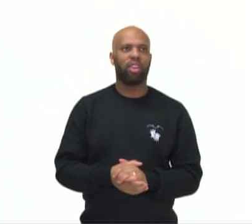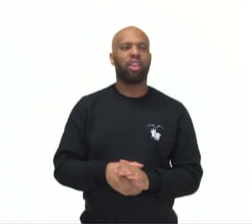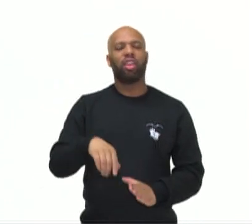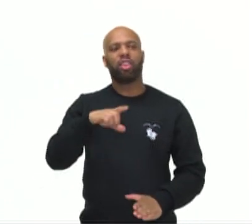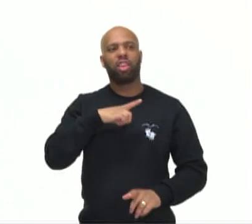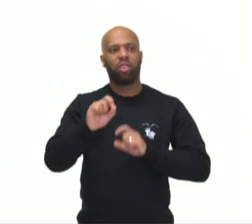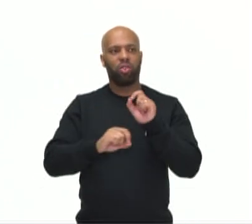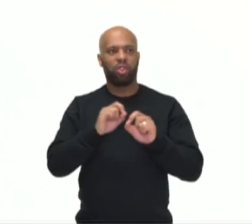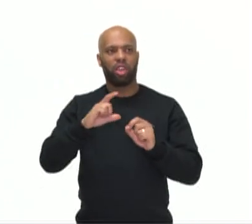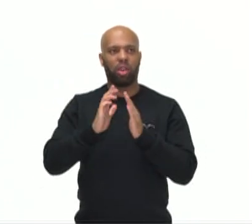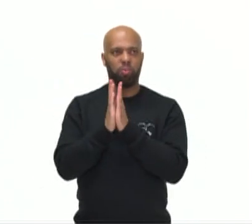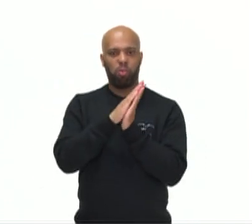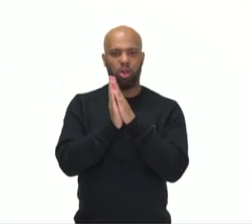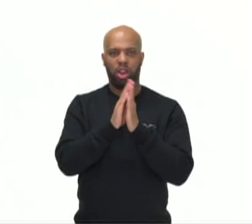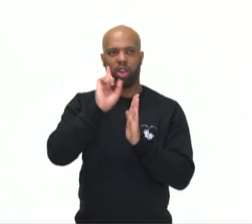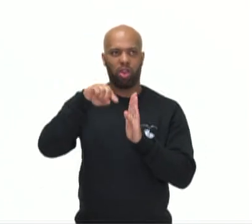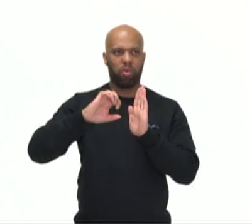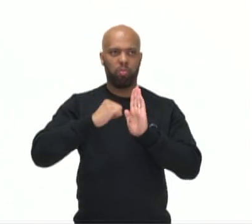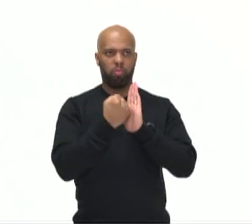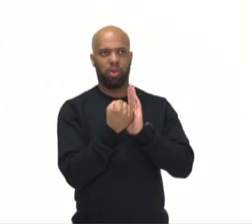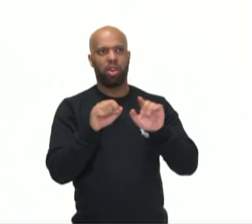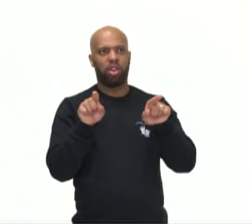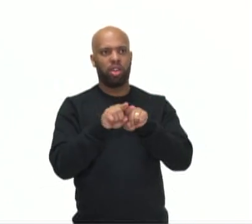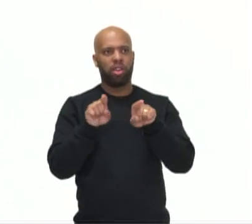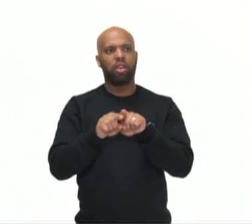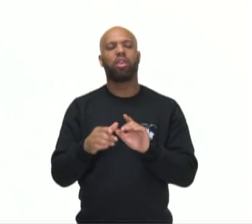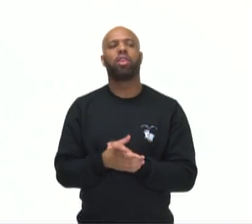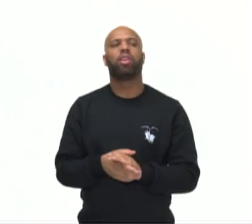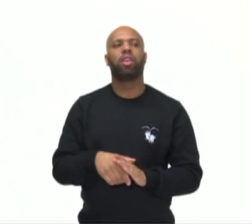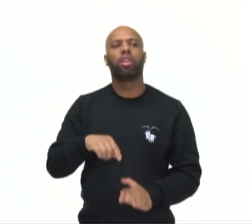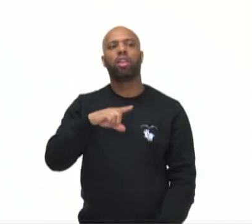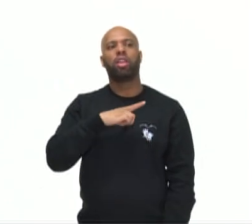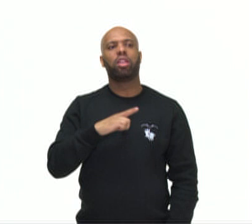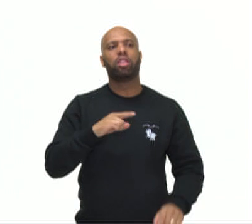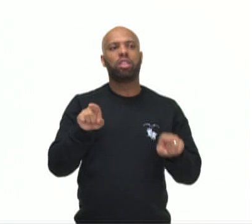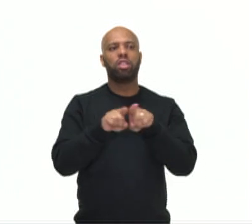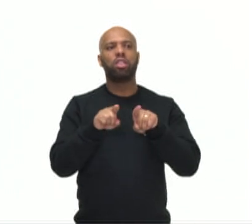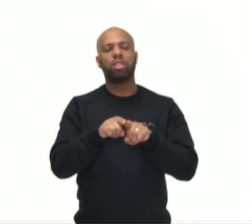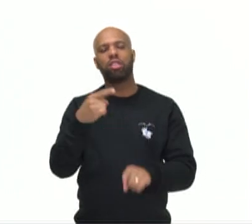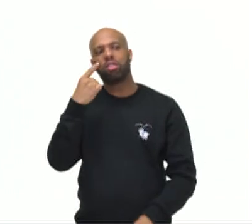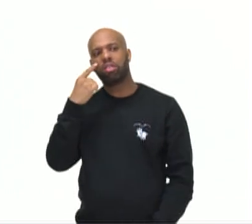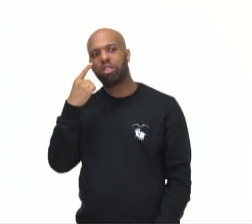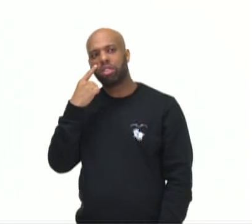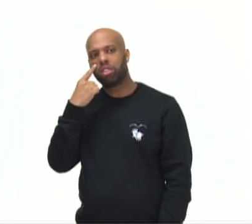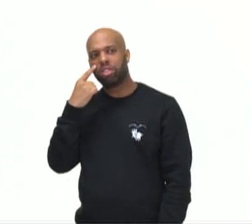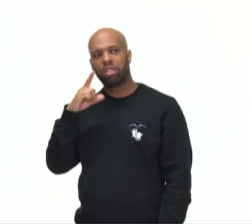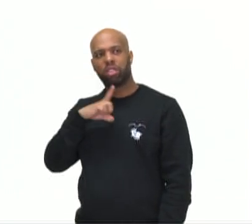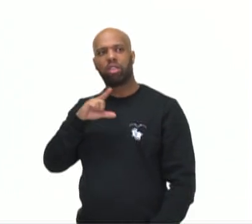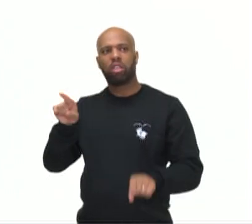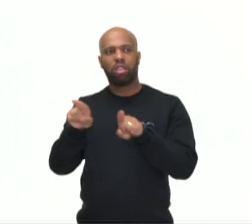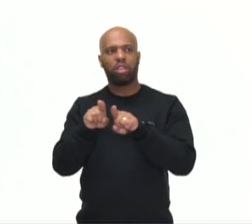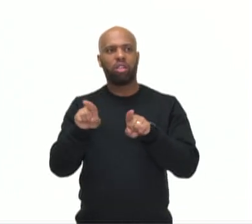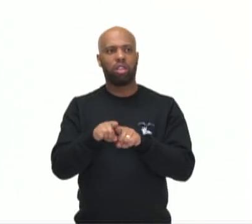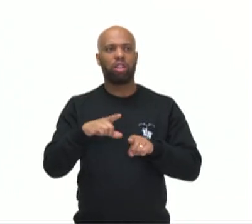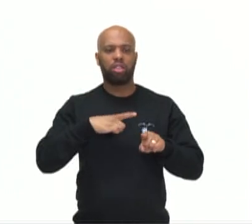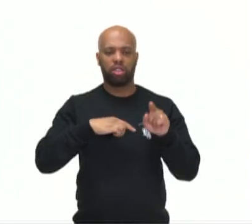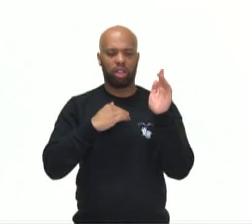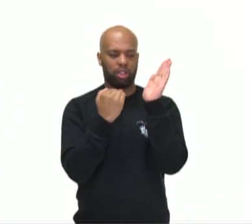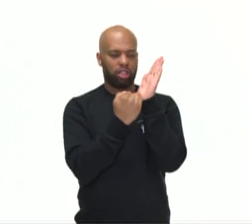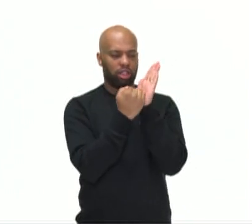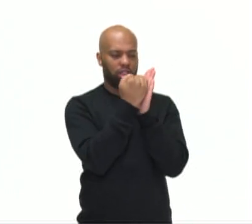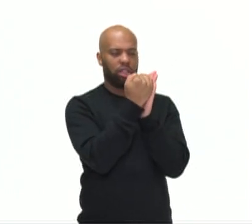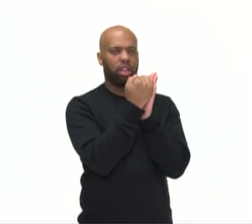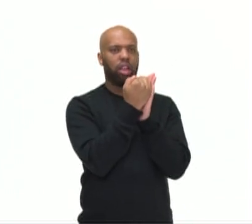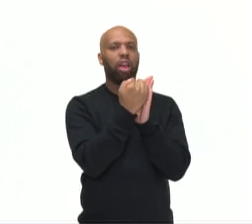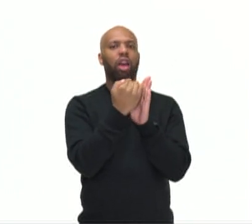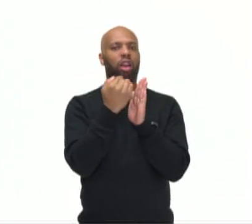bonequinho, que representa uma logomarca, né? E, na sequência, você tem ali o ranking, né, que contém ali